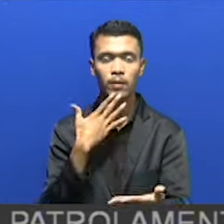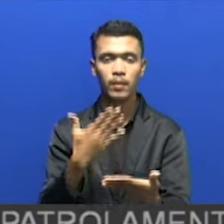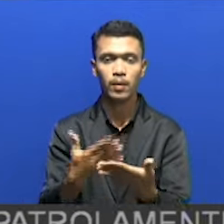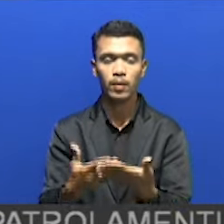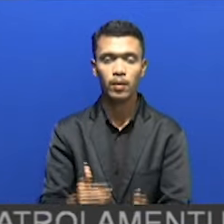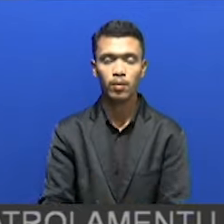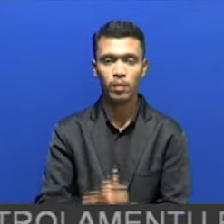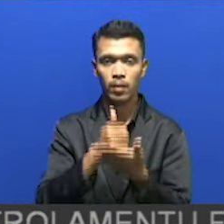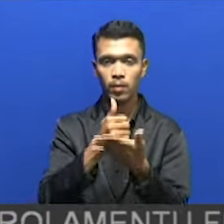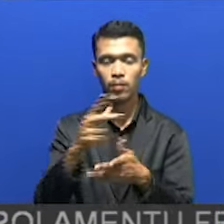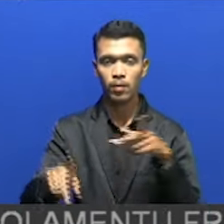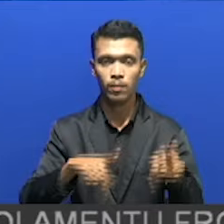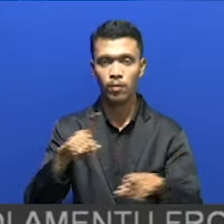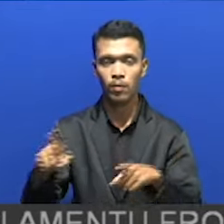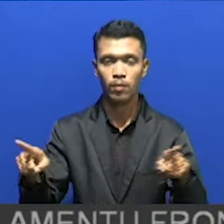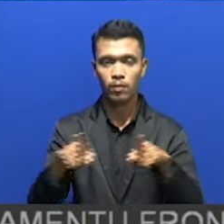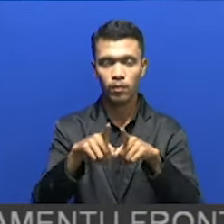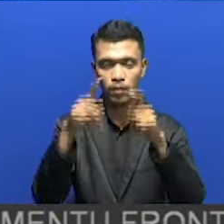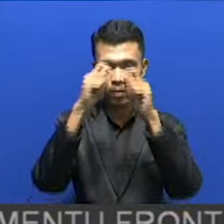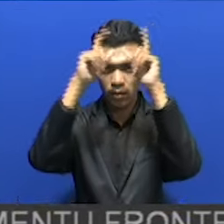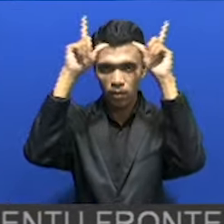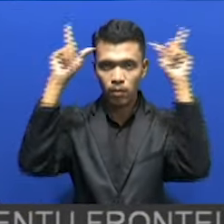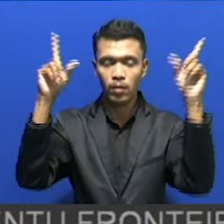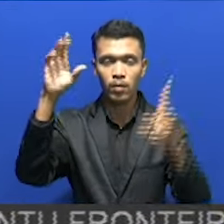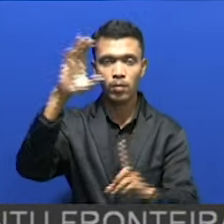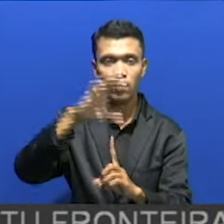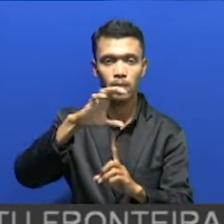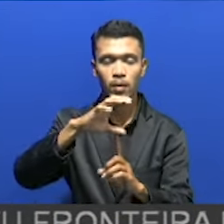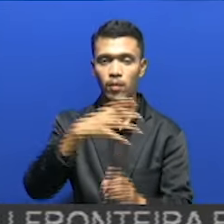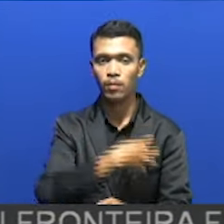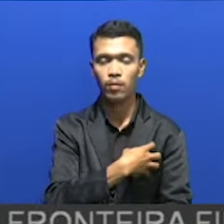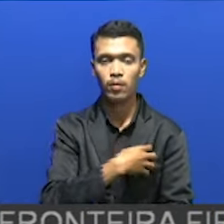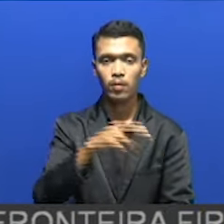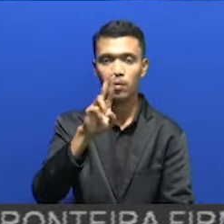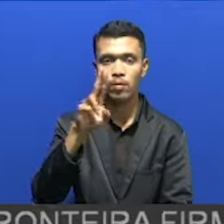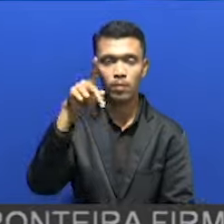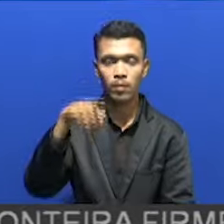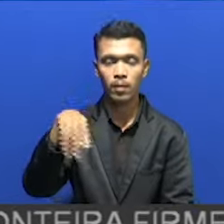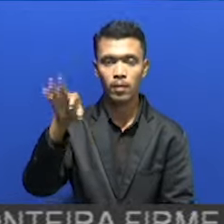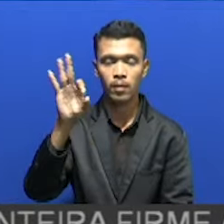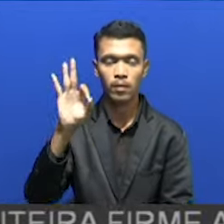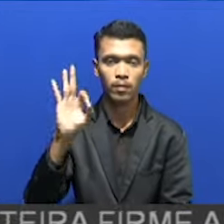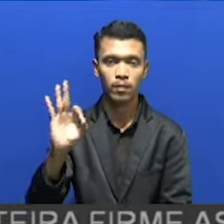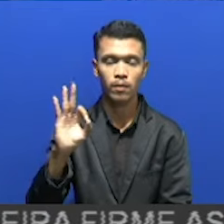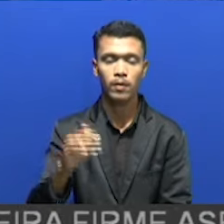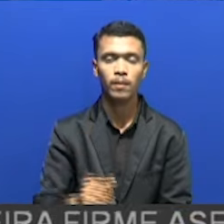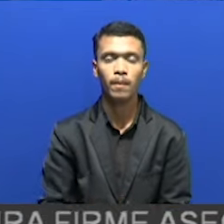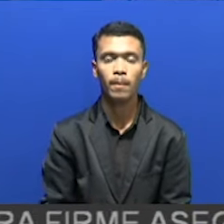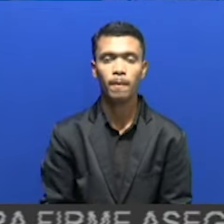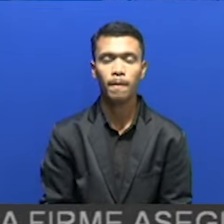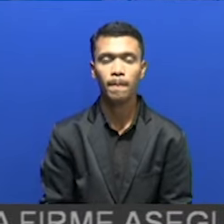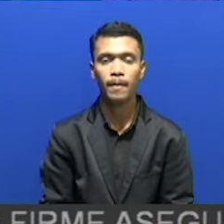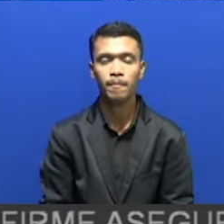cliutan, povo Timor-Leste. Comandante Polícia Unidade Patrulhamento Fronteira, UPF,